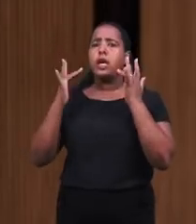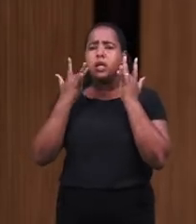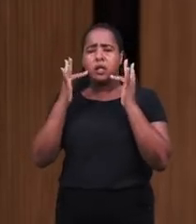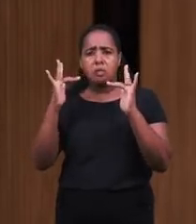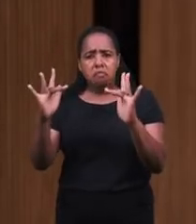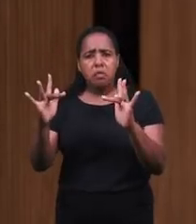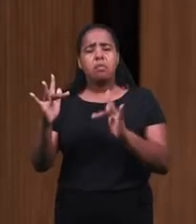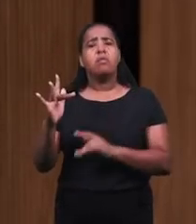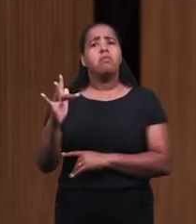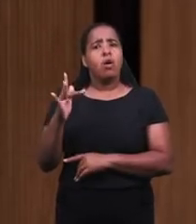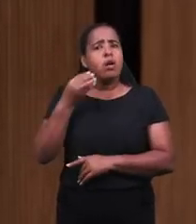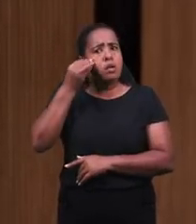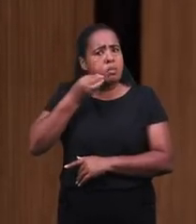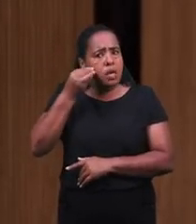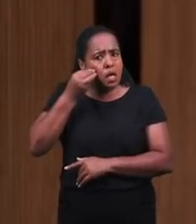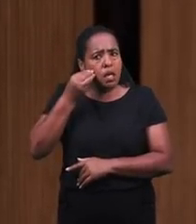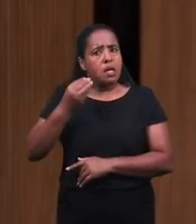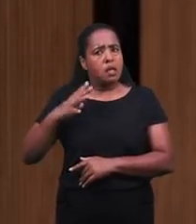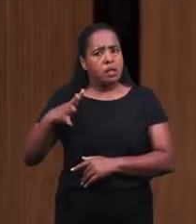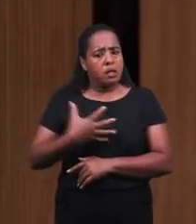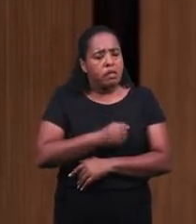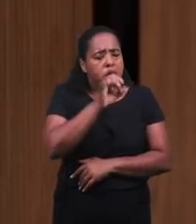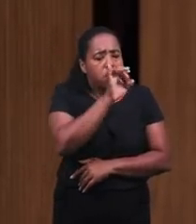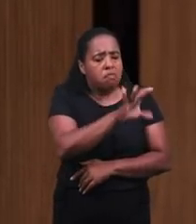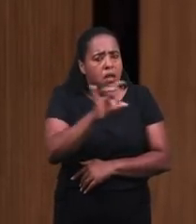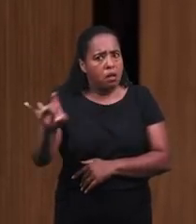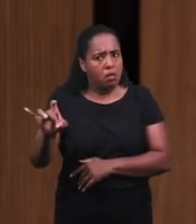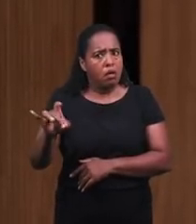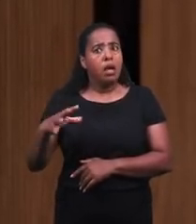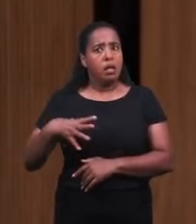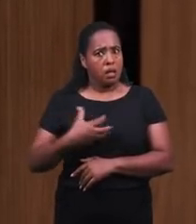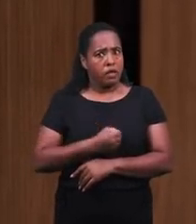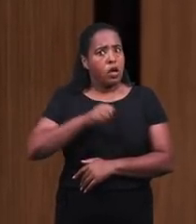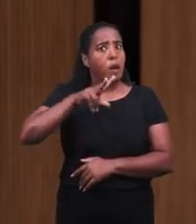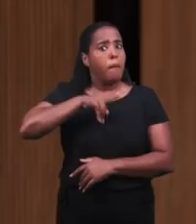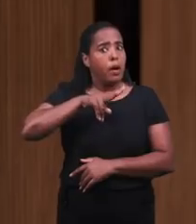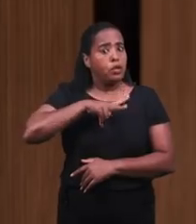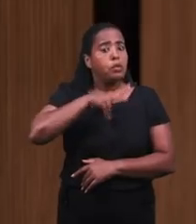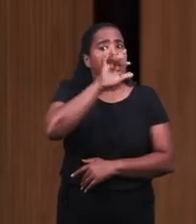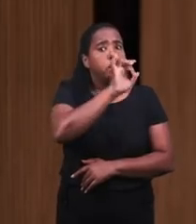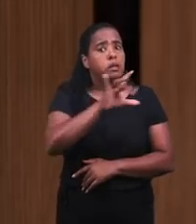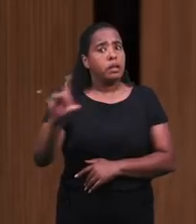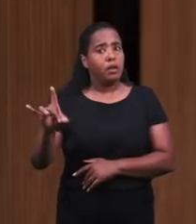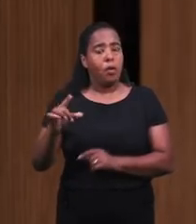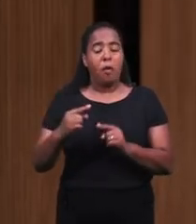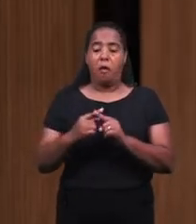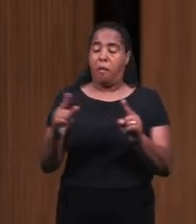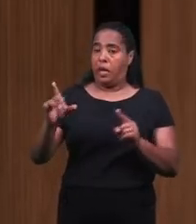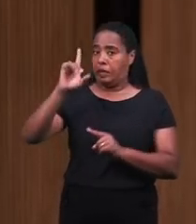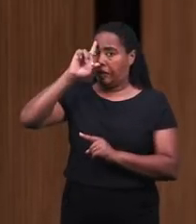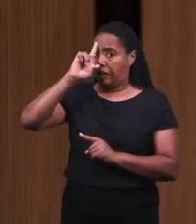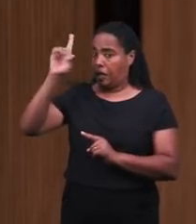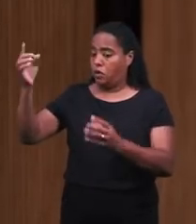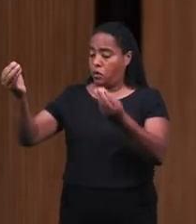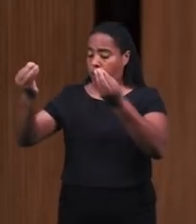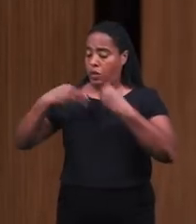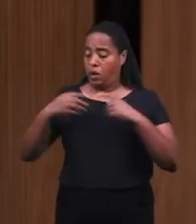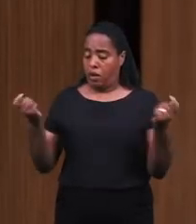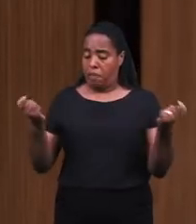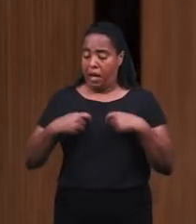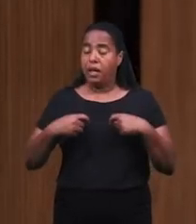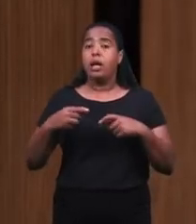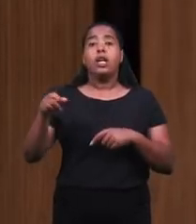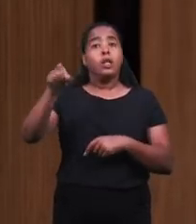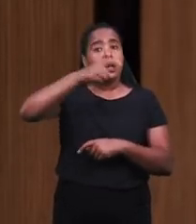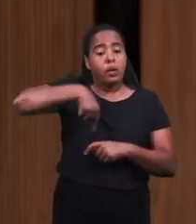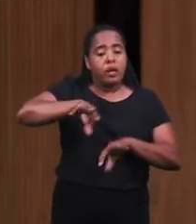vão ter experiências deles de salvação, porque a salvação é individual. Mas Deus nos capacita para